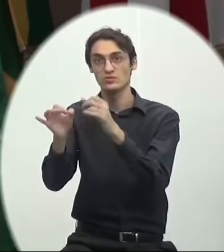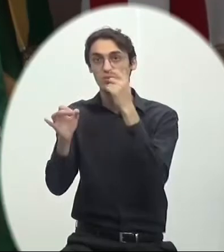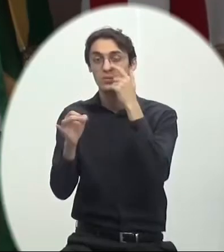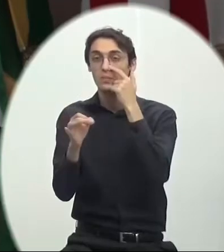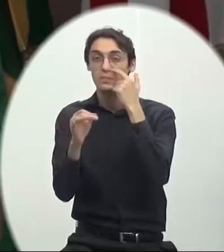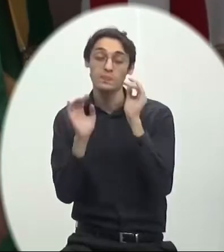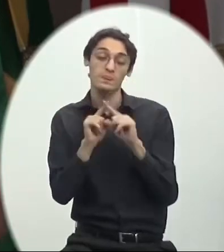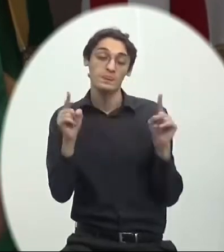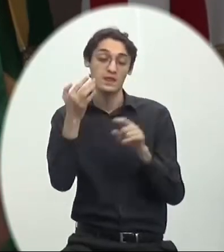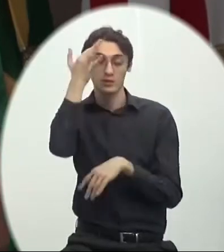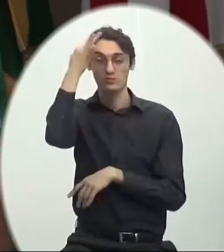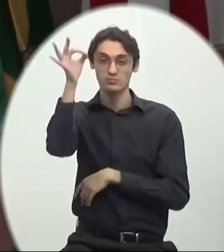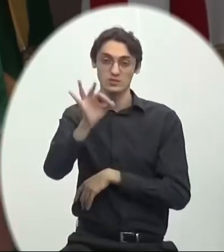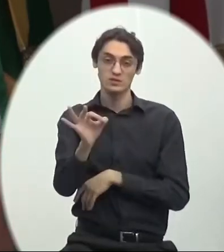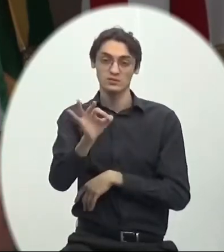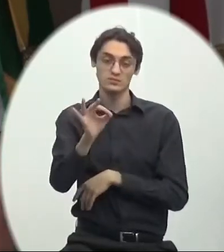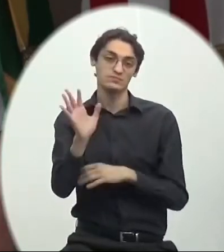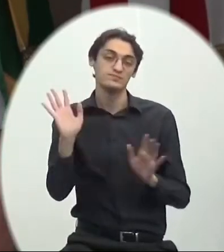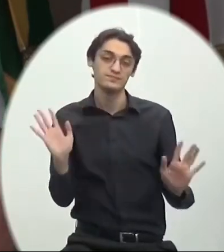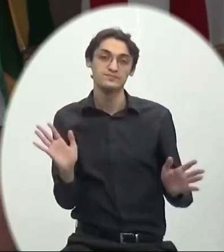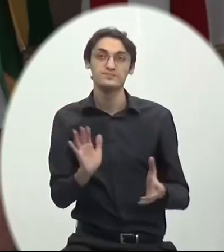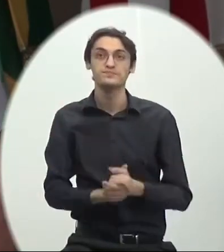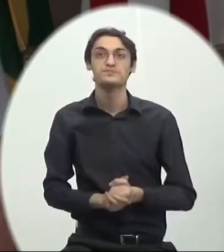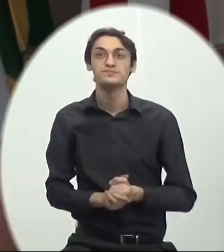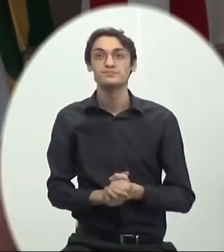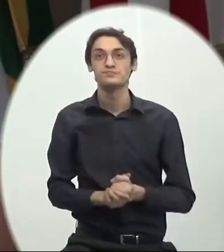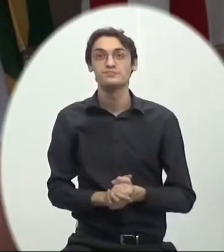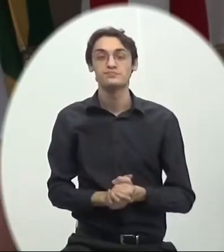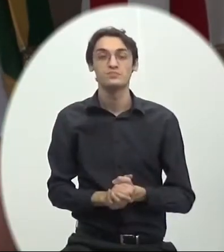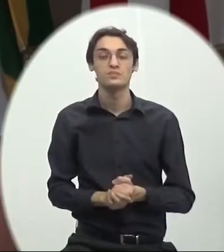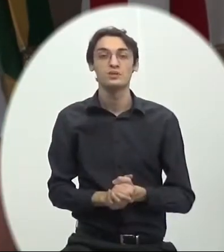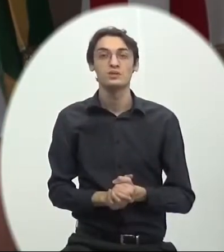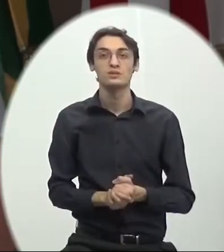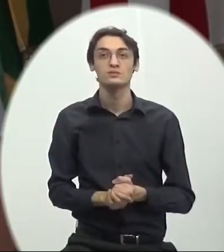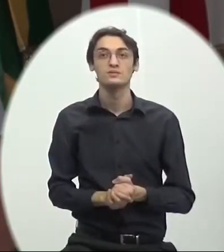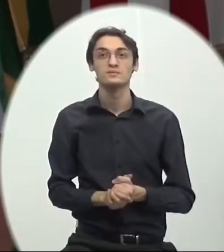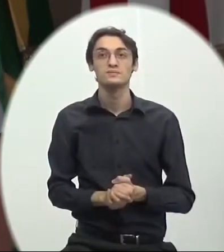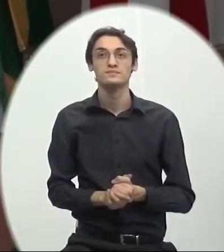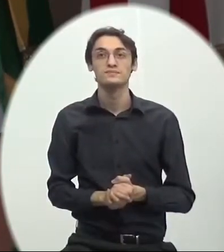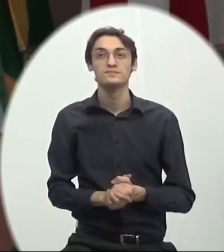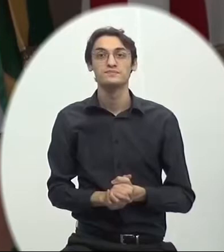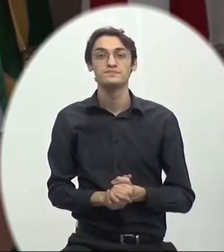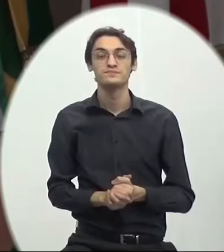entendo. Então, eu não vou aqui entrar nessa seara, não sou, né? Volto